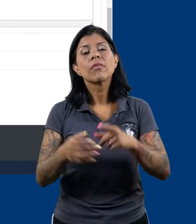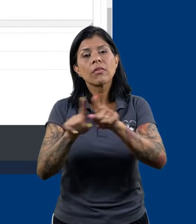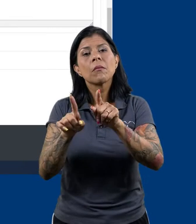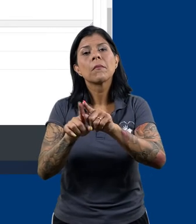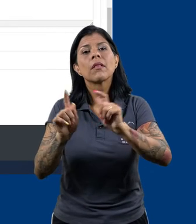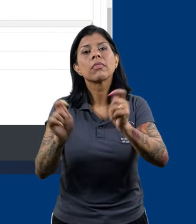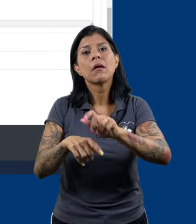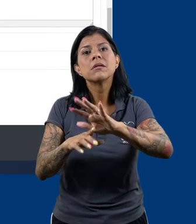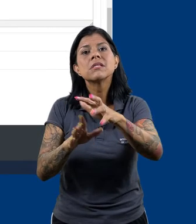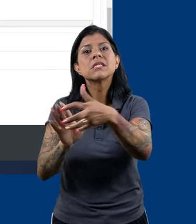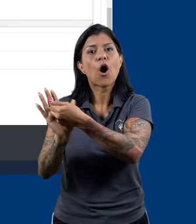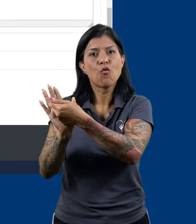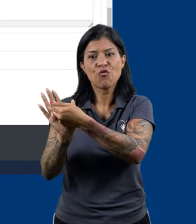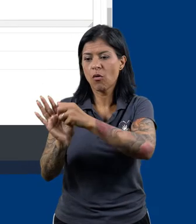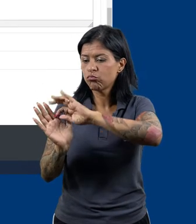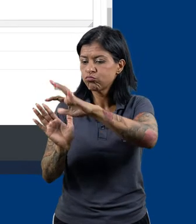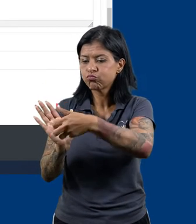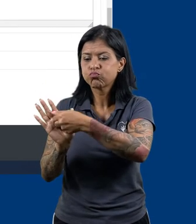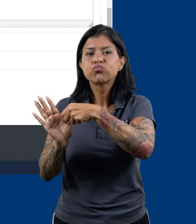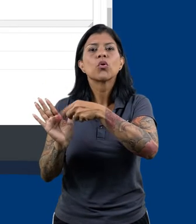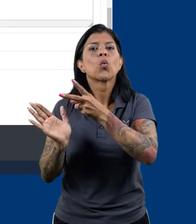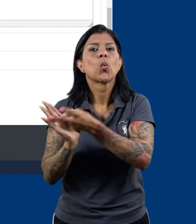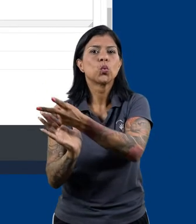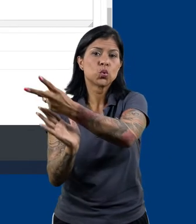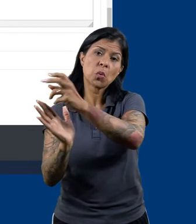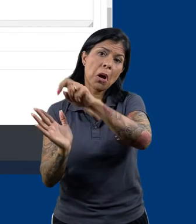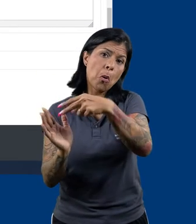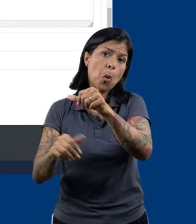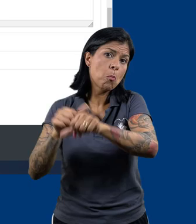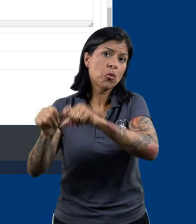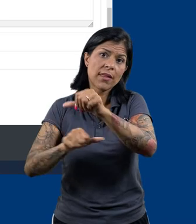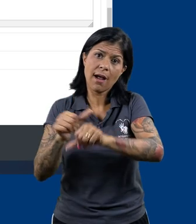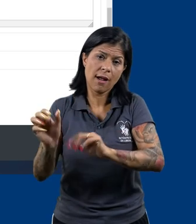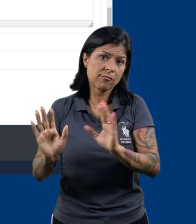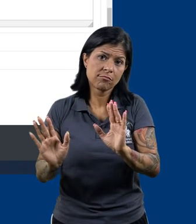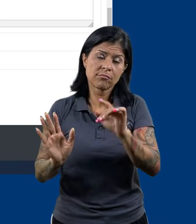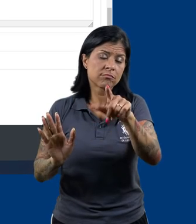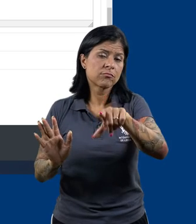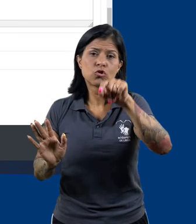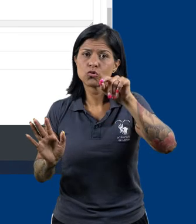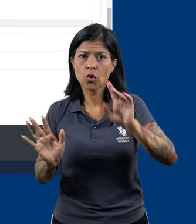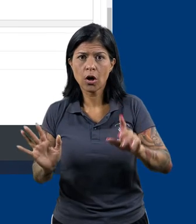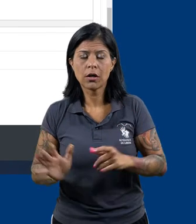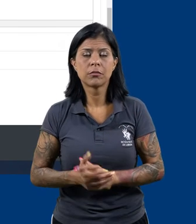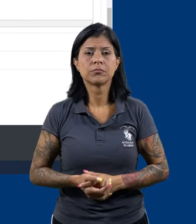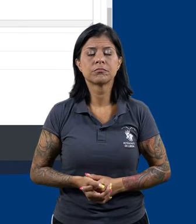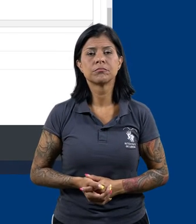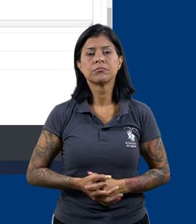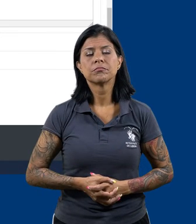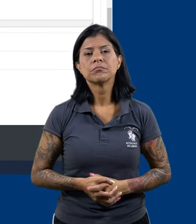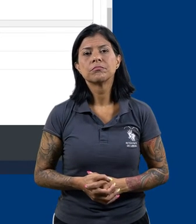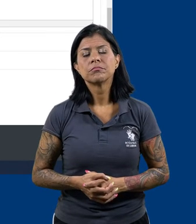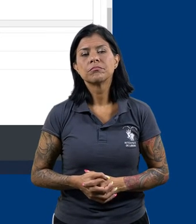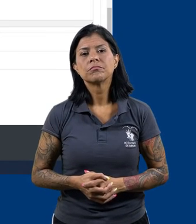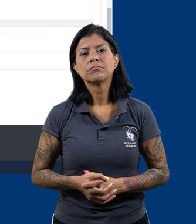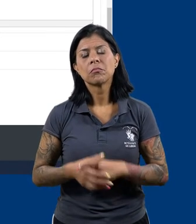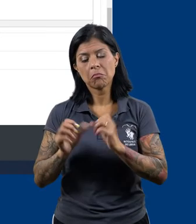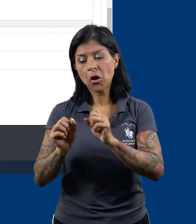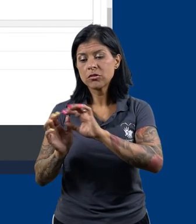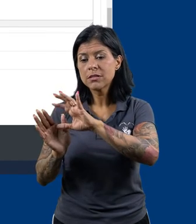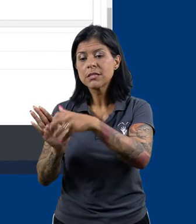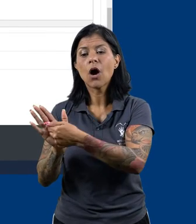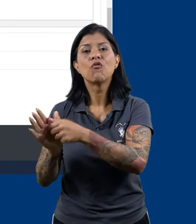Podemos salvar alterações e continuar editando, ou salvar mudanças. Escolheremos salvar